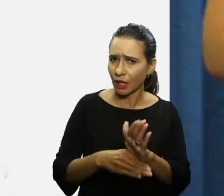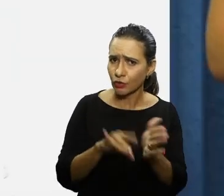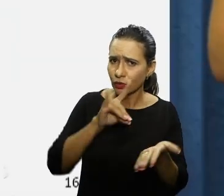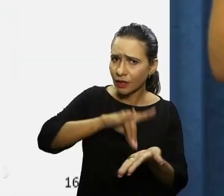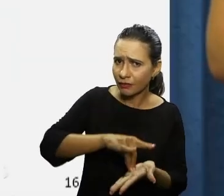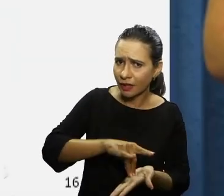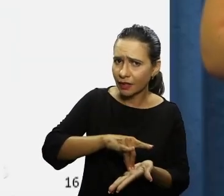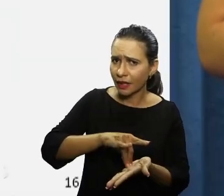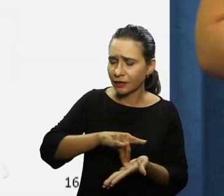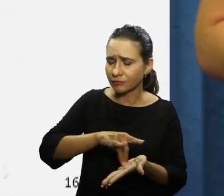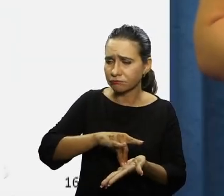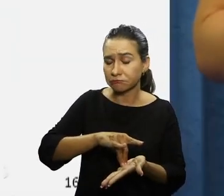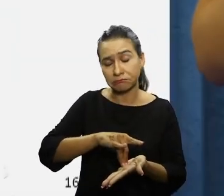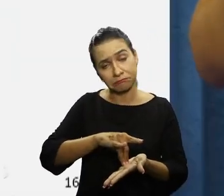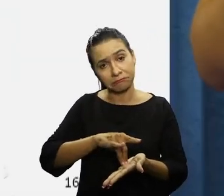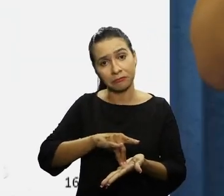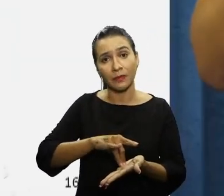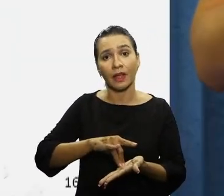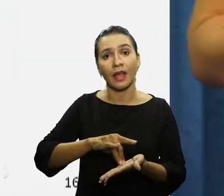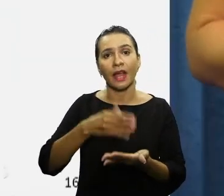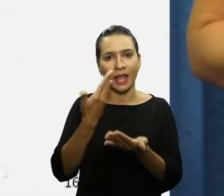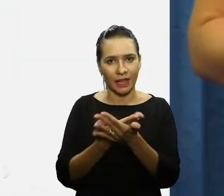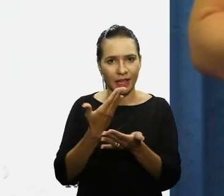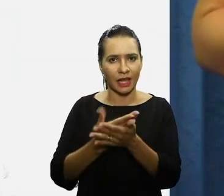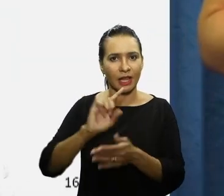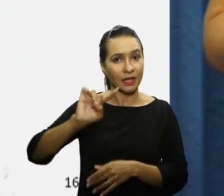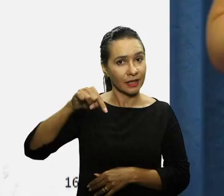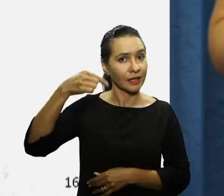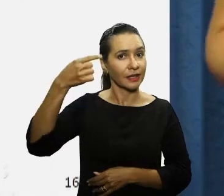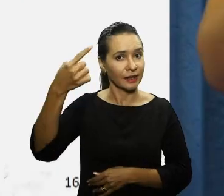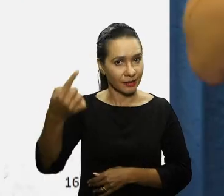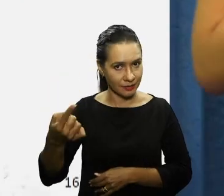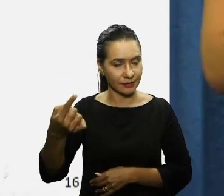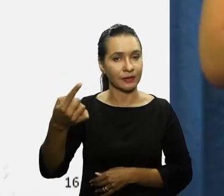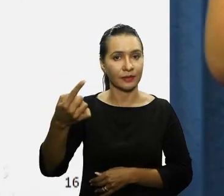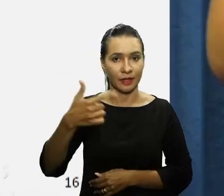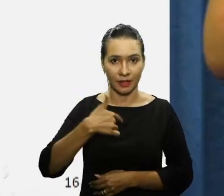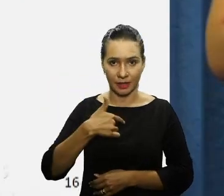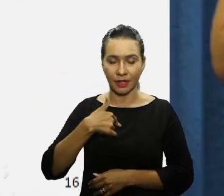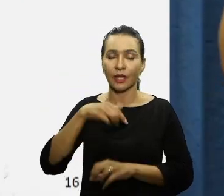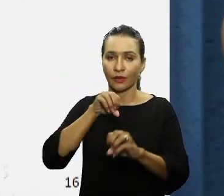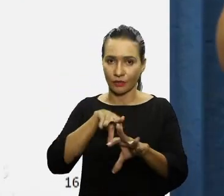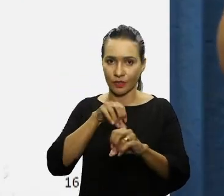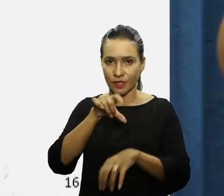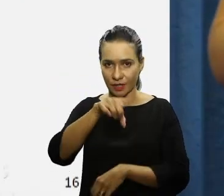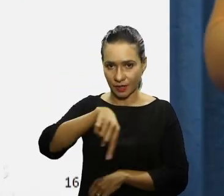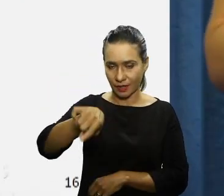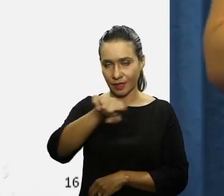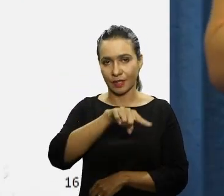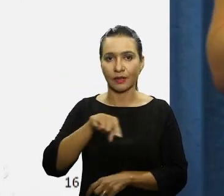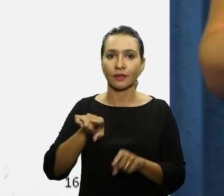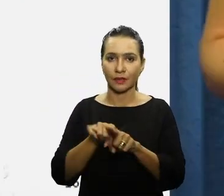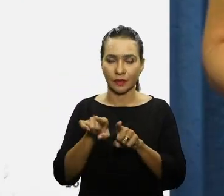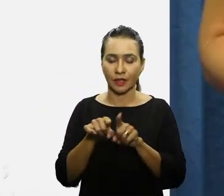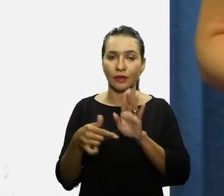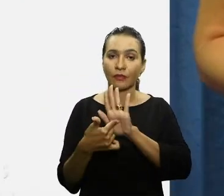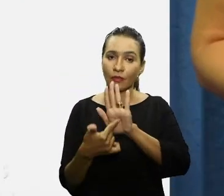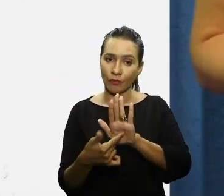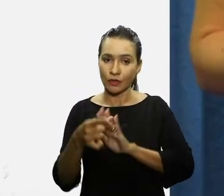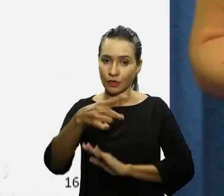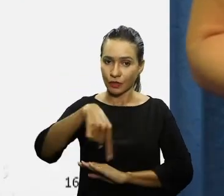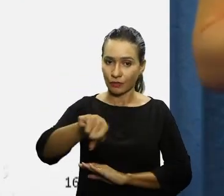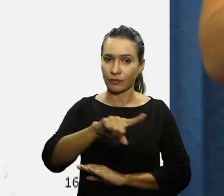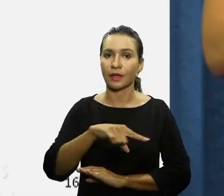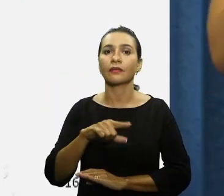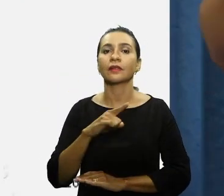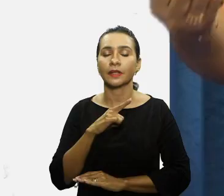perdido? Então, na próxima aula, que vai ser comigo também, eu vou mostrar para